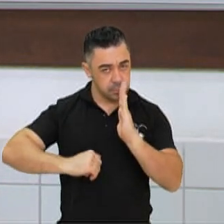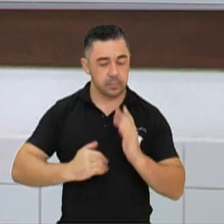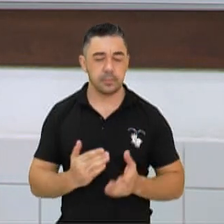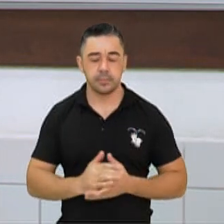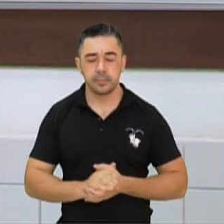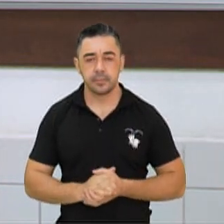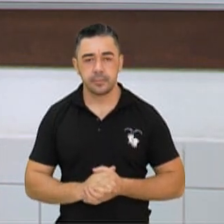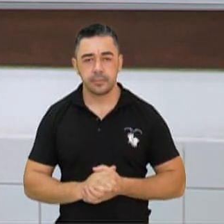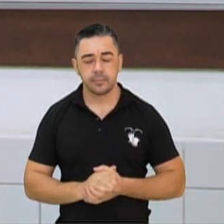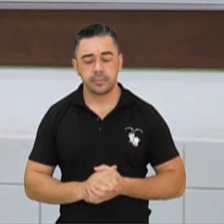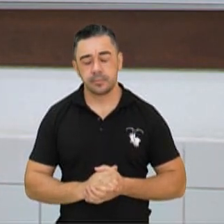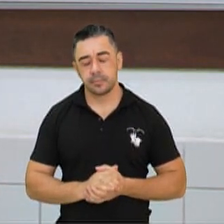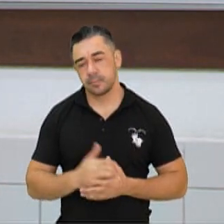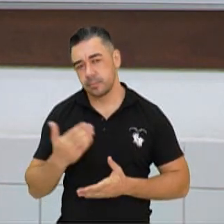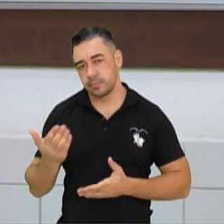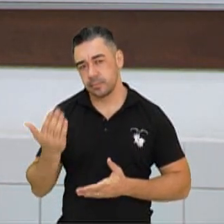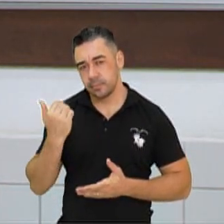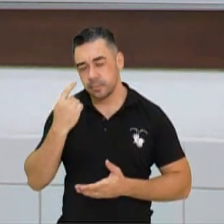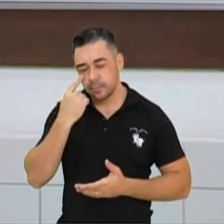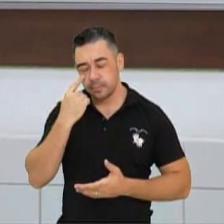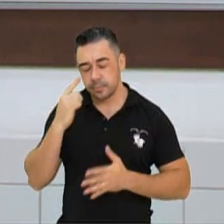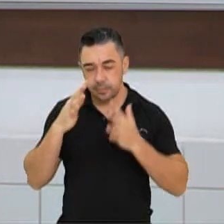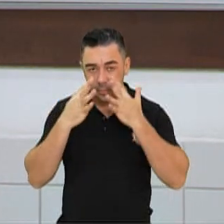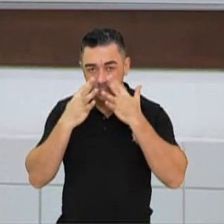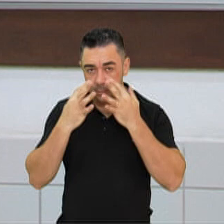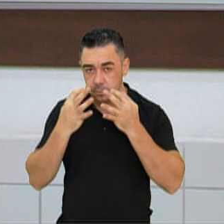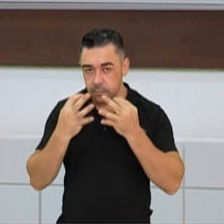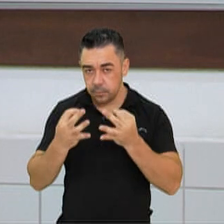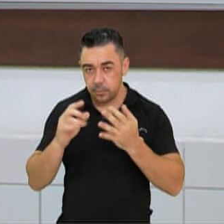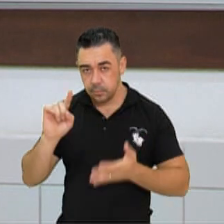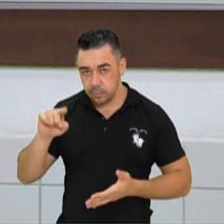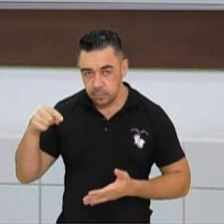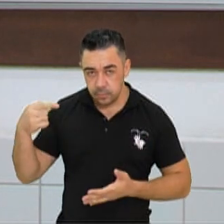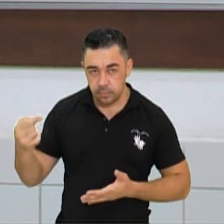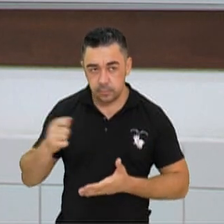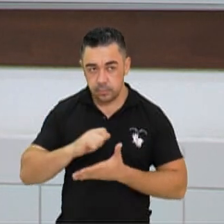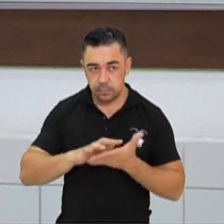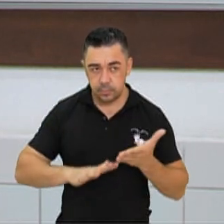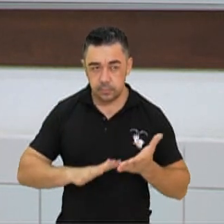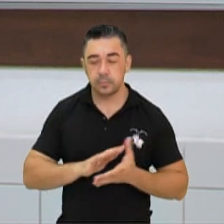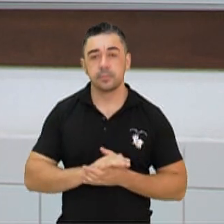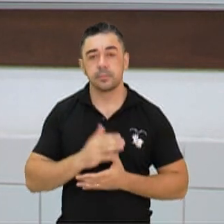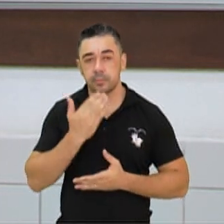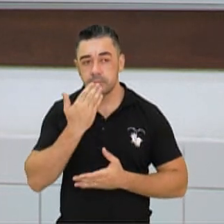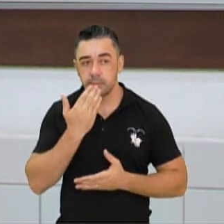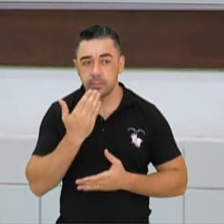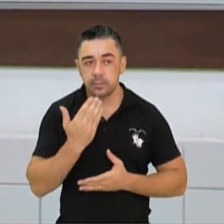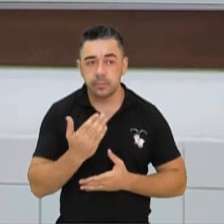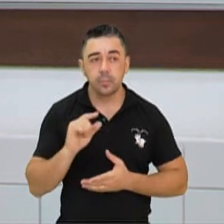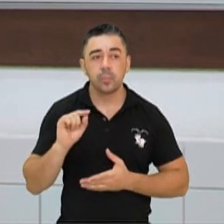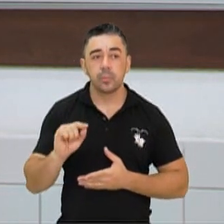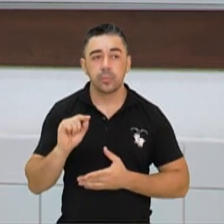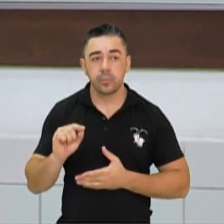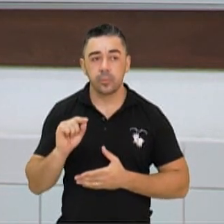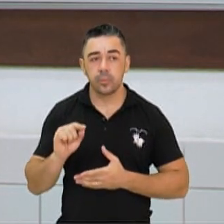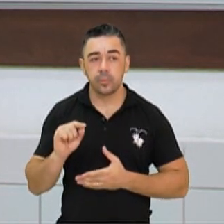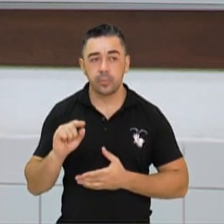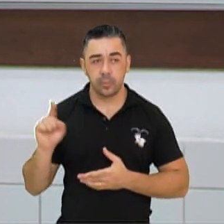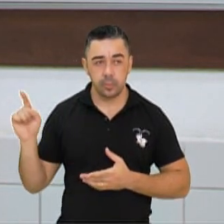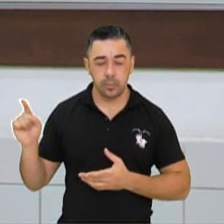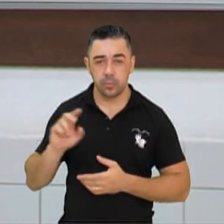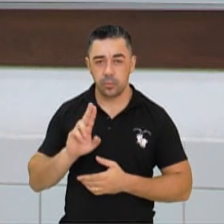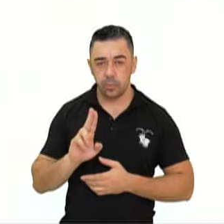Beleza? Então, vamos lá. Prestem bastante atenção ao próximo enunciado, que é uma questão da